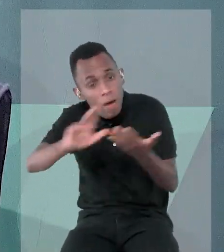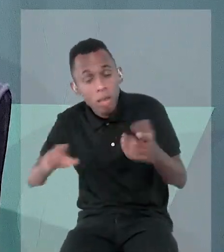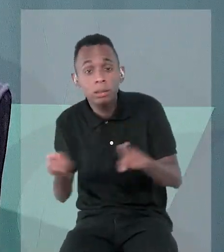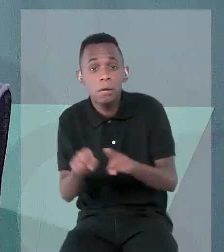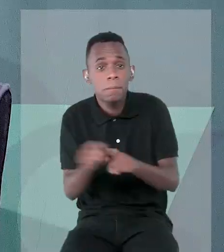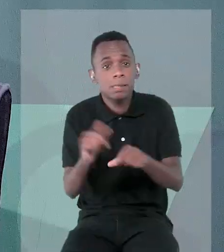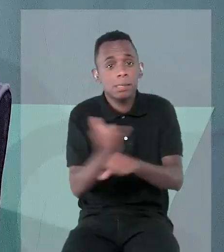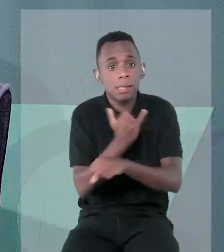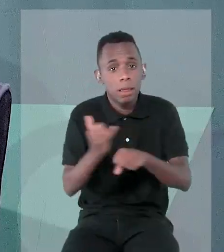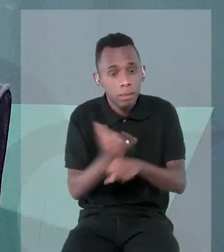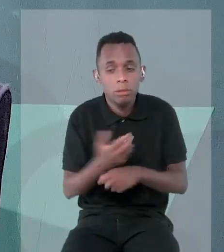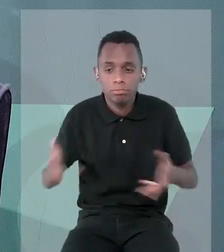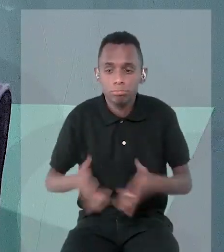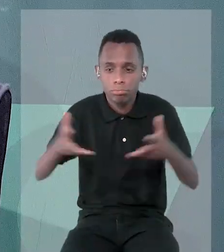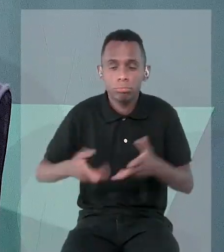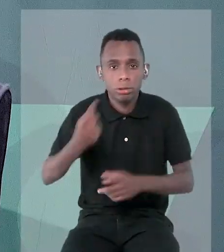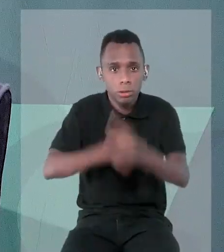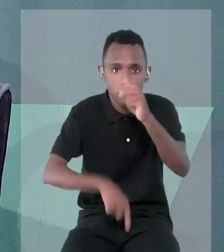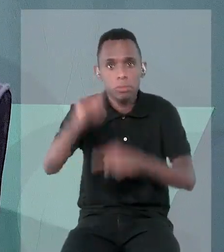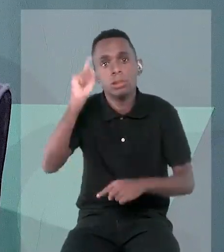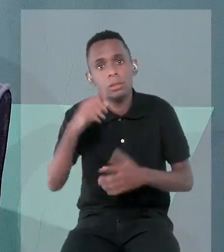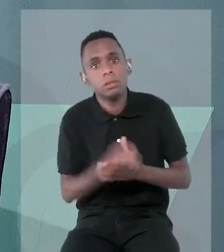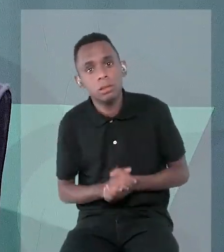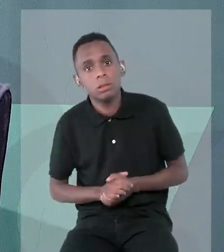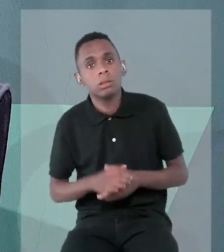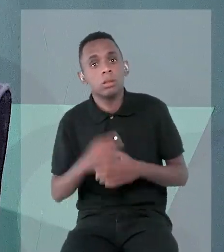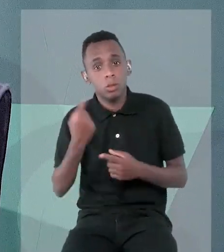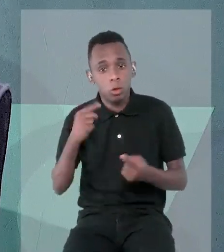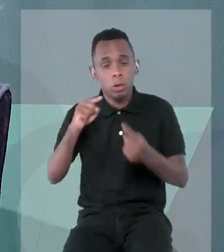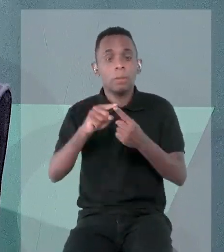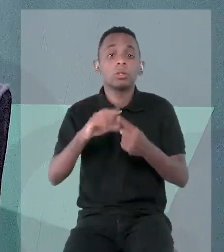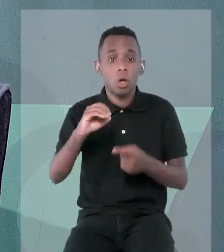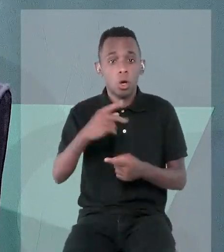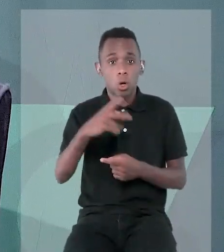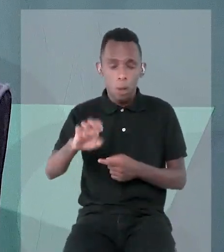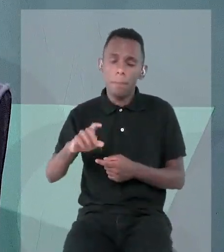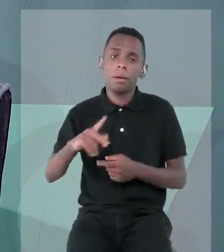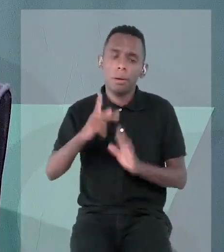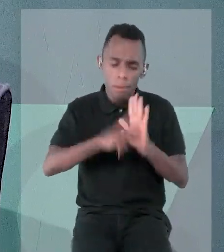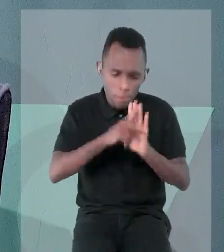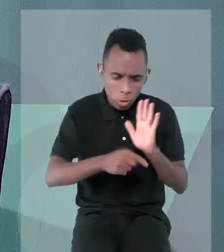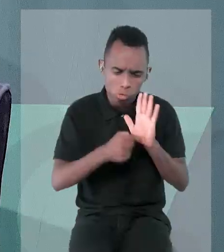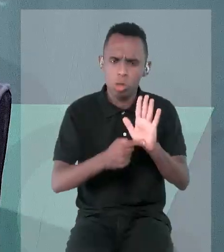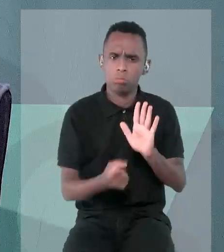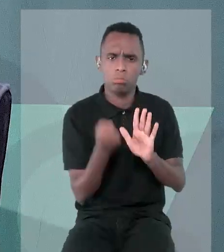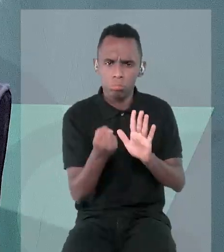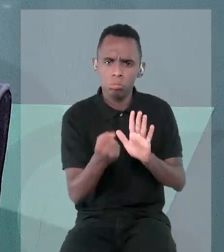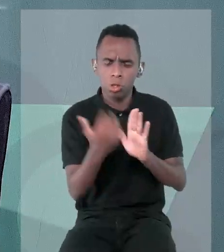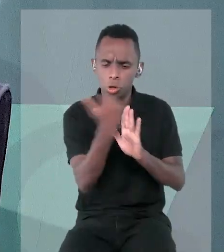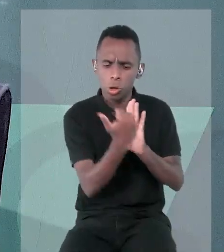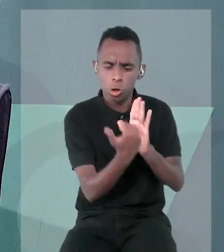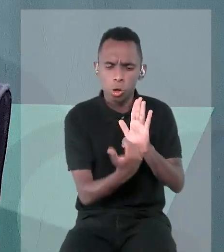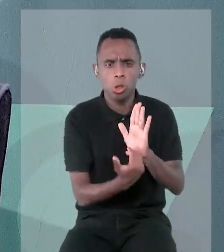pistas para fomentar essa transformação, né? E nossa ideia é de chegar na COP com um programa muito robusto, né,